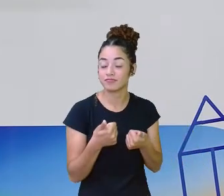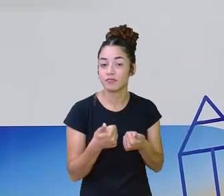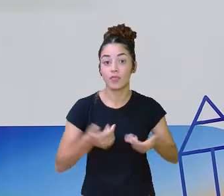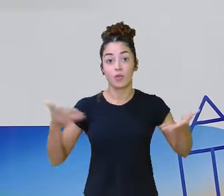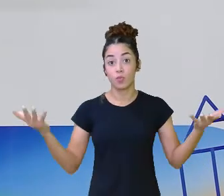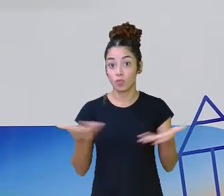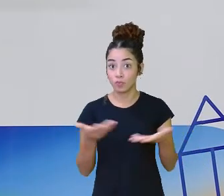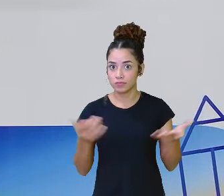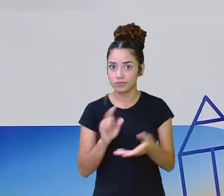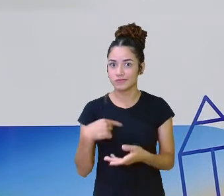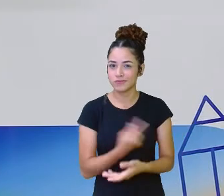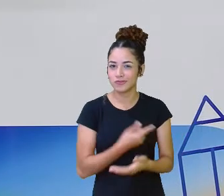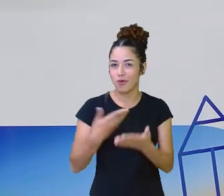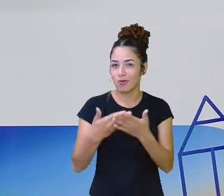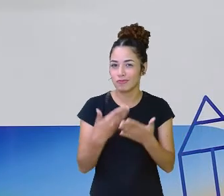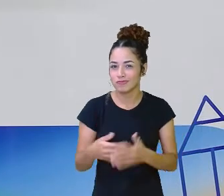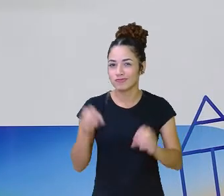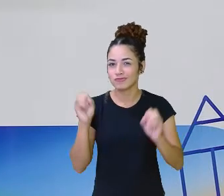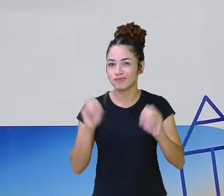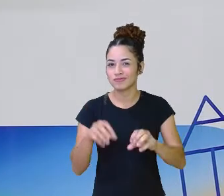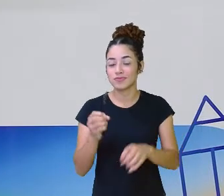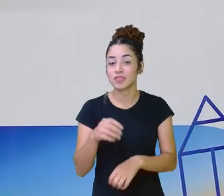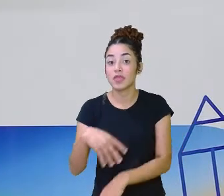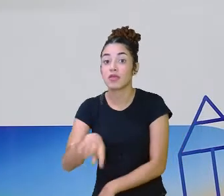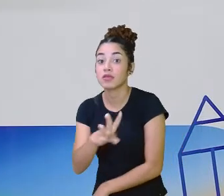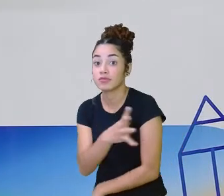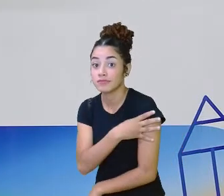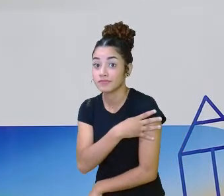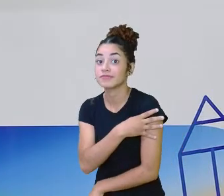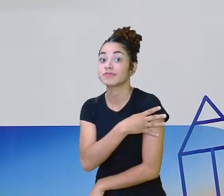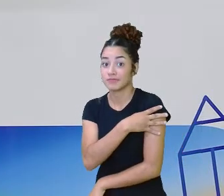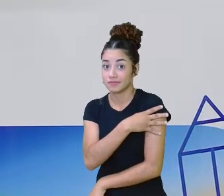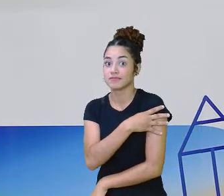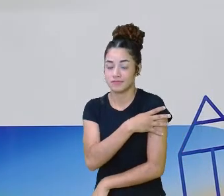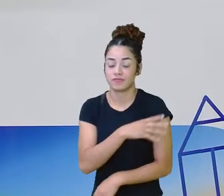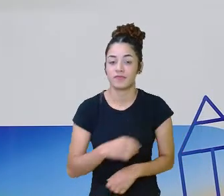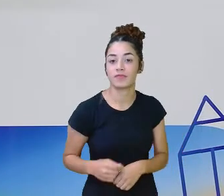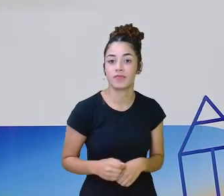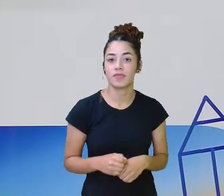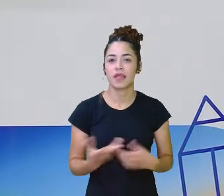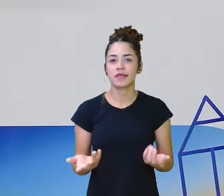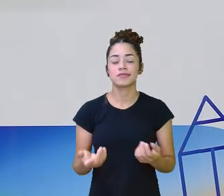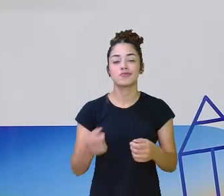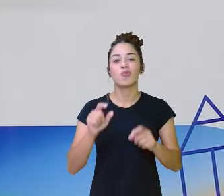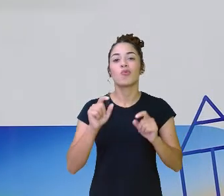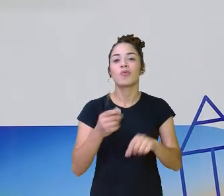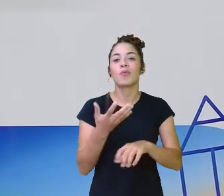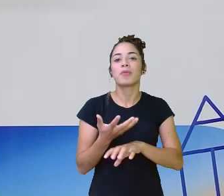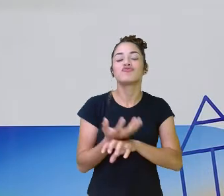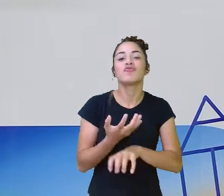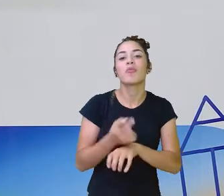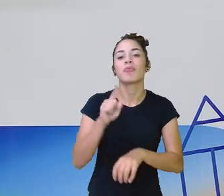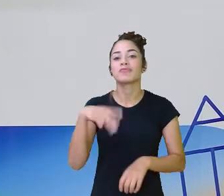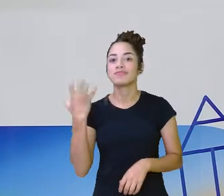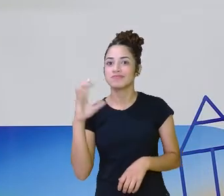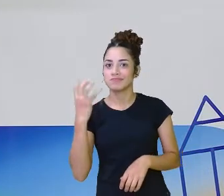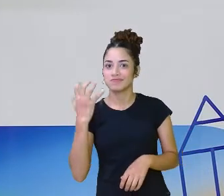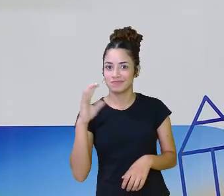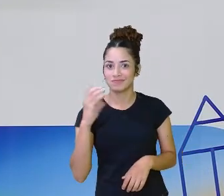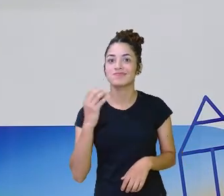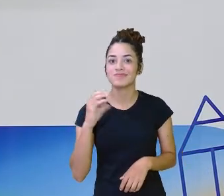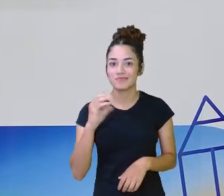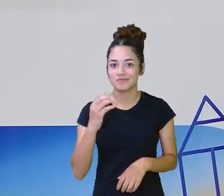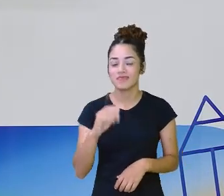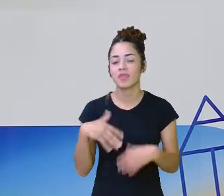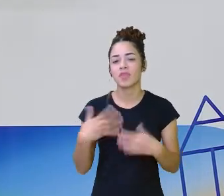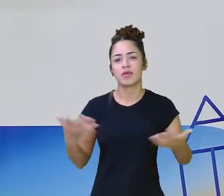aqui hoje vai dar uma aula para o quarto ano, para as turmas do quarto ano em Acelera, que vai ser da disciplina de Ciências, e a gente vai